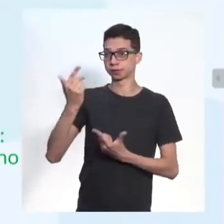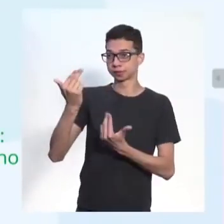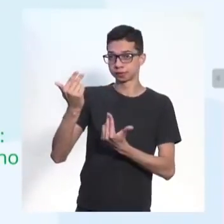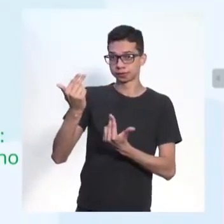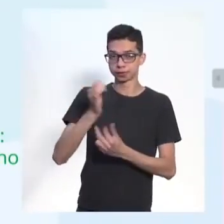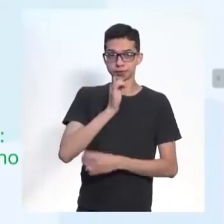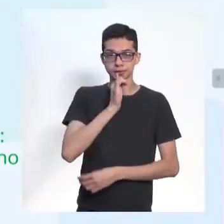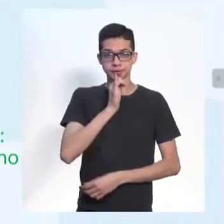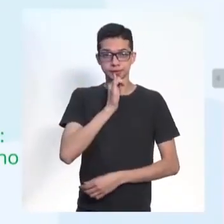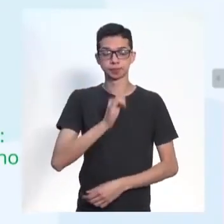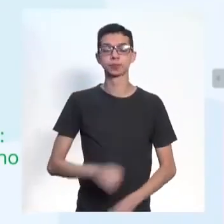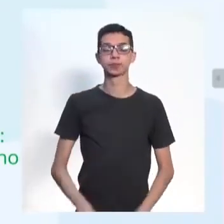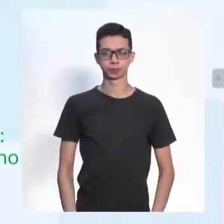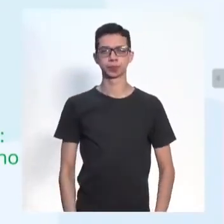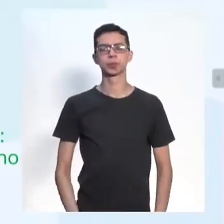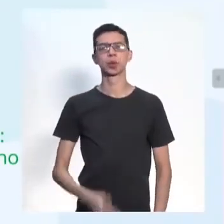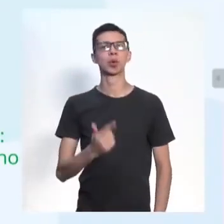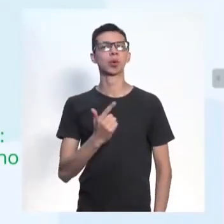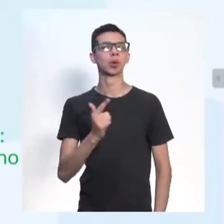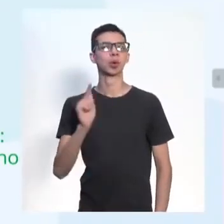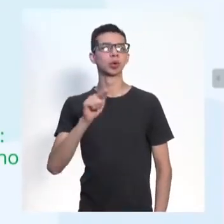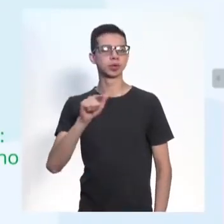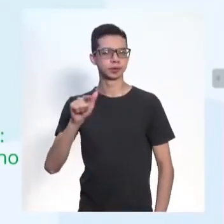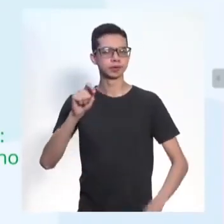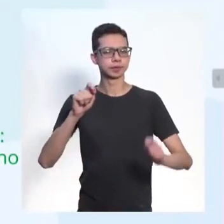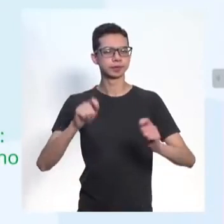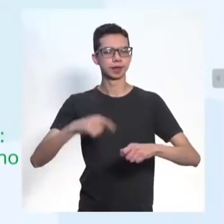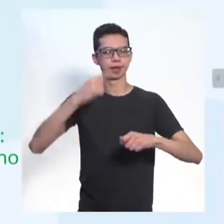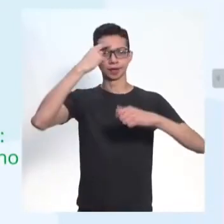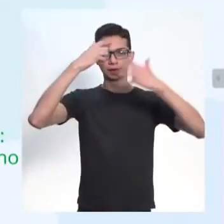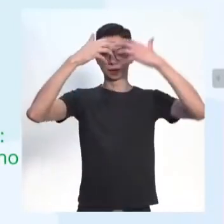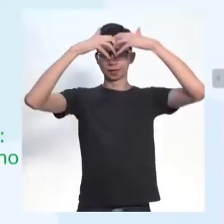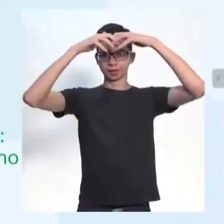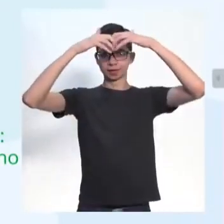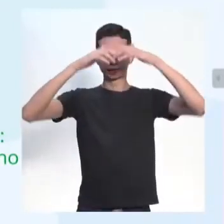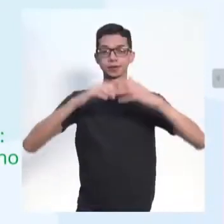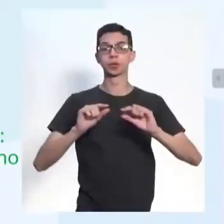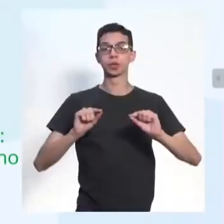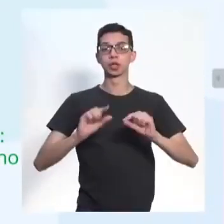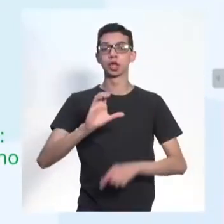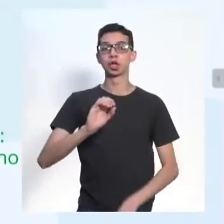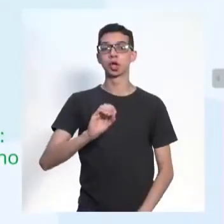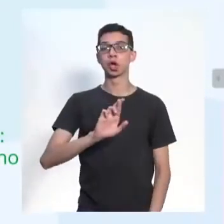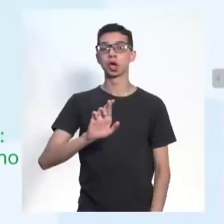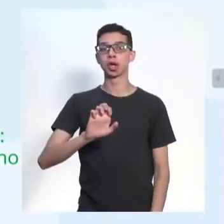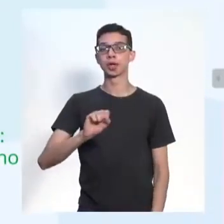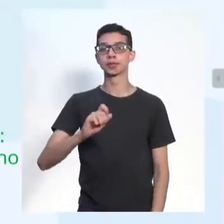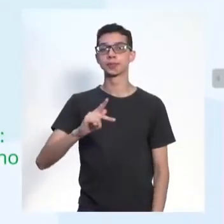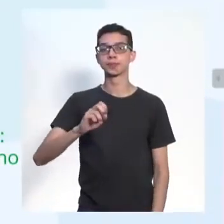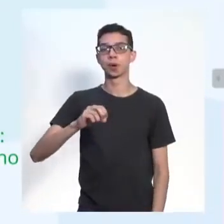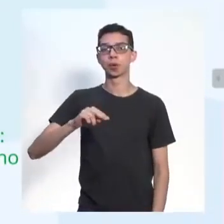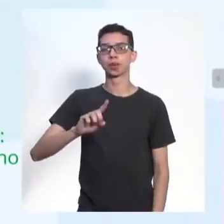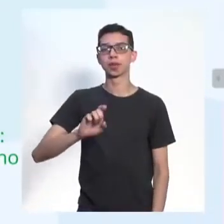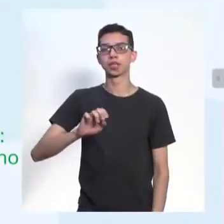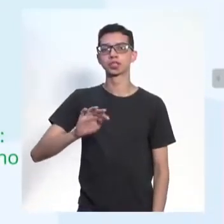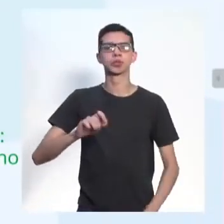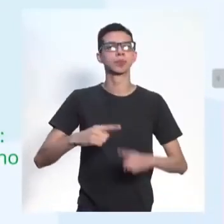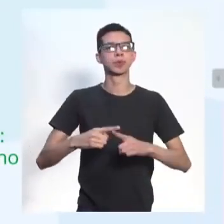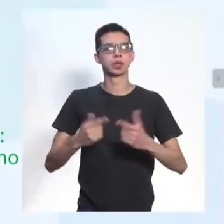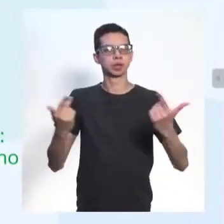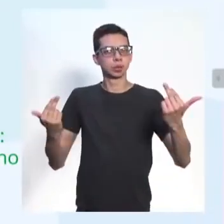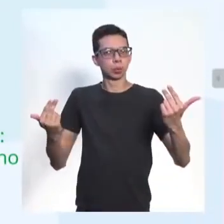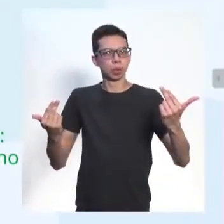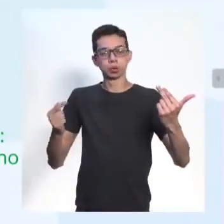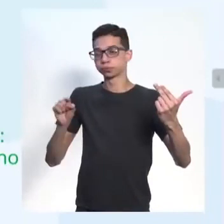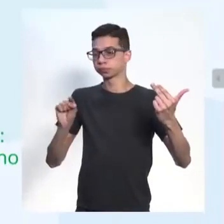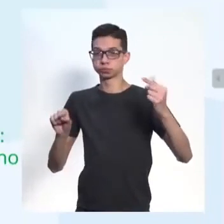pensar. Outra forma, ele é correspondente, ó. Então estão na mesma posição aqui os dois. Então ele é correspondente.